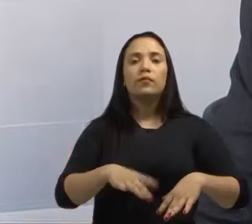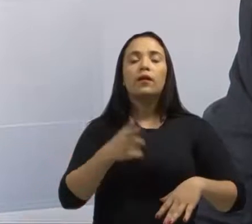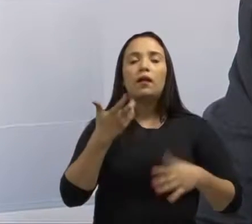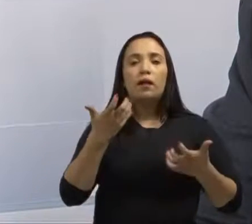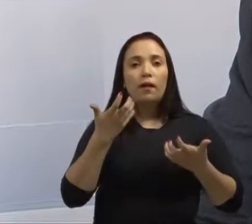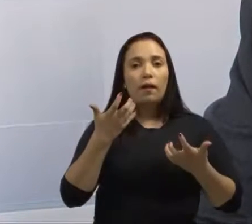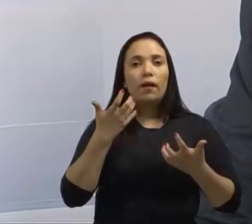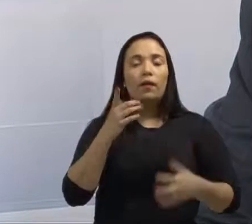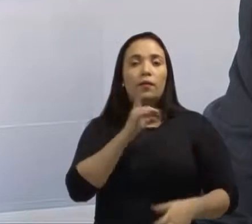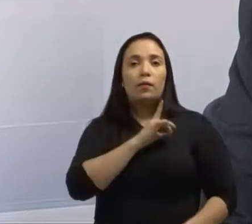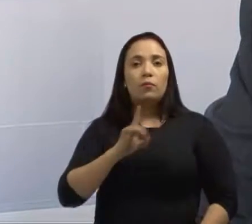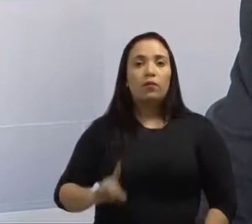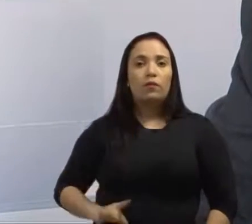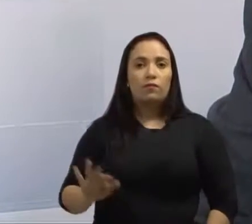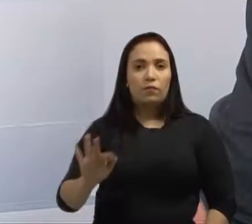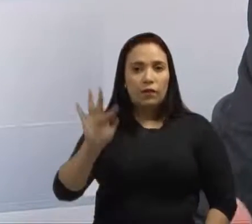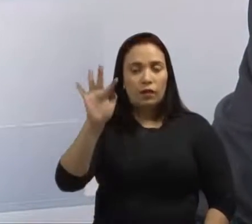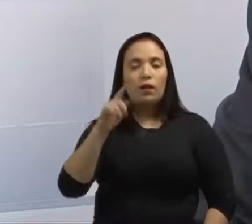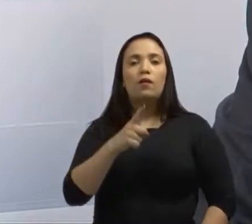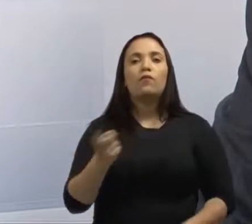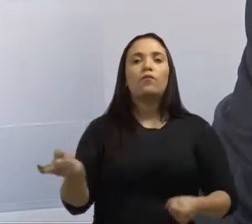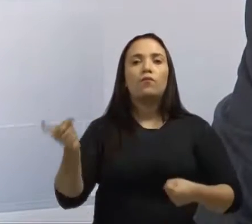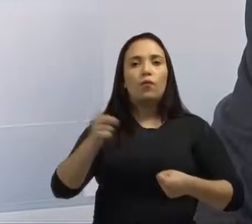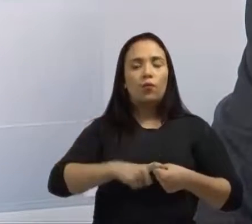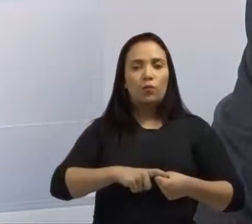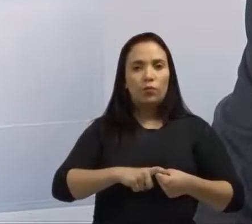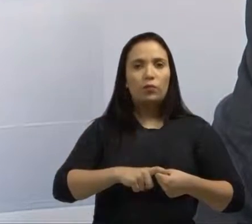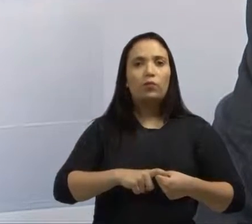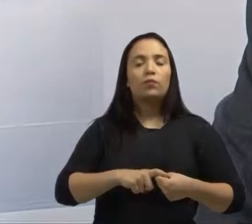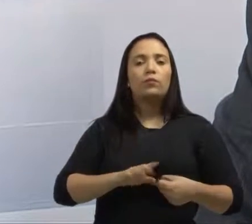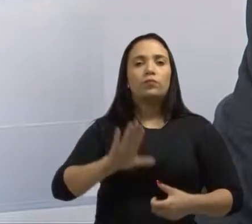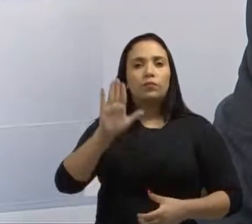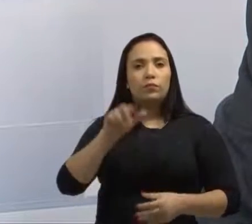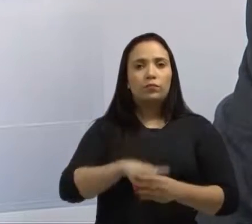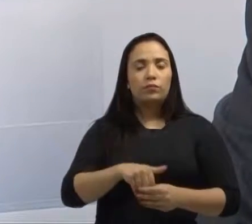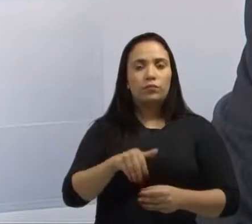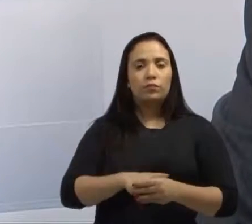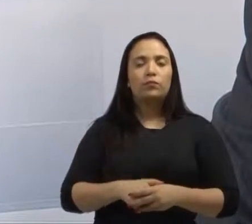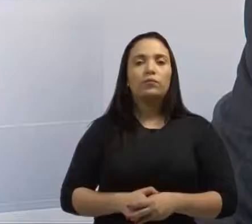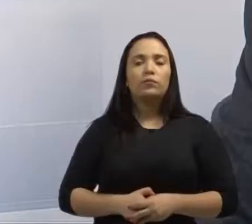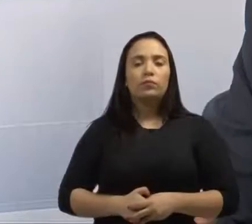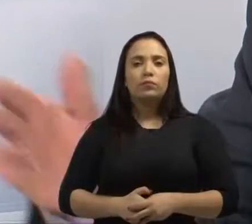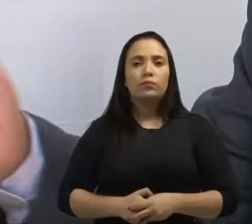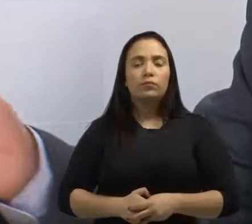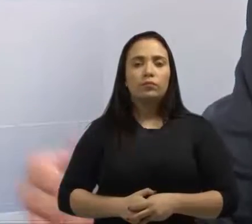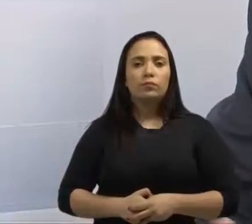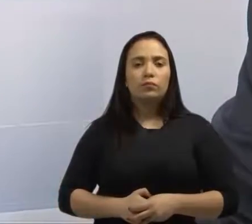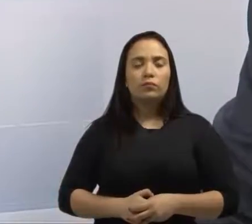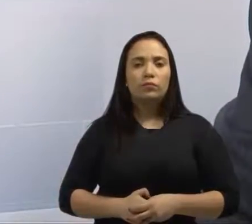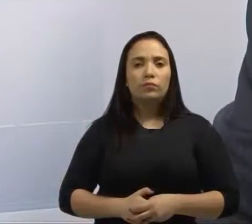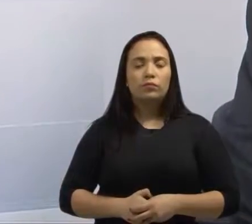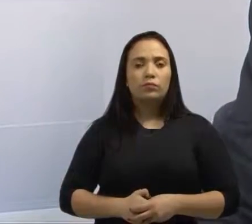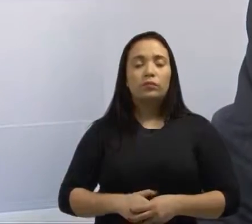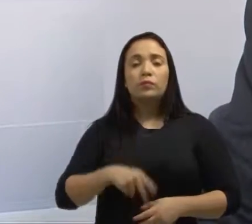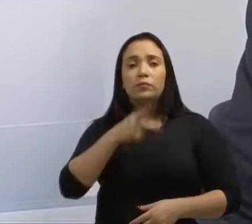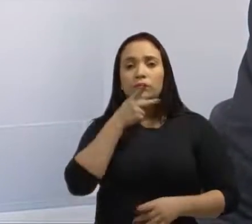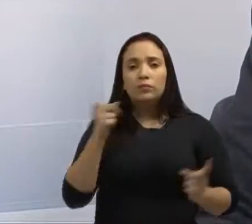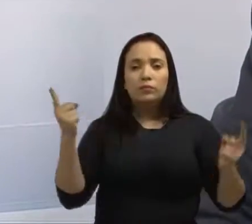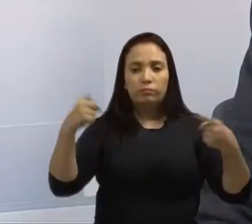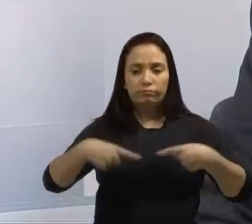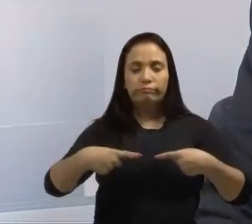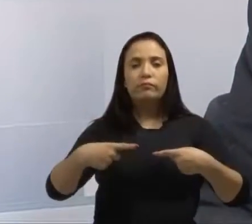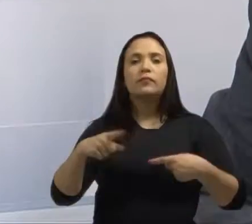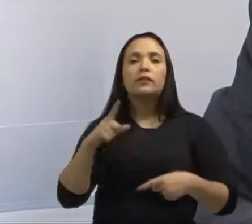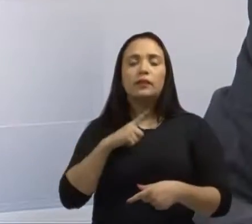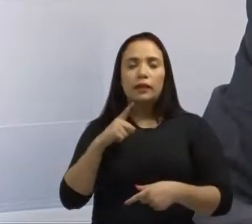desejava ser candidato a deputado federal, também retornou a esse sonho, esse desejo. A oposição, como você bem colocou, está alimentando